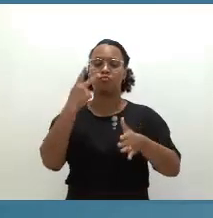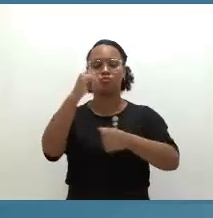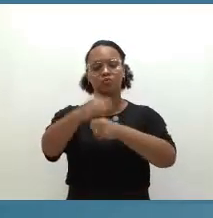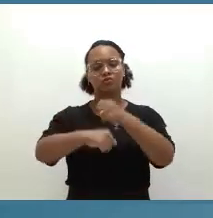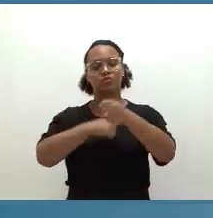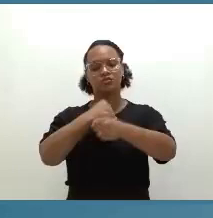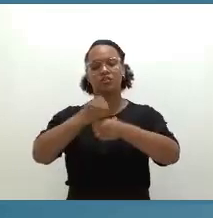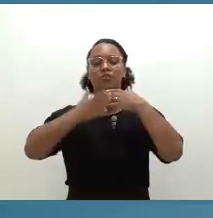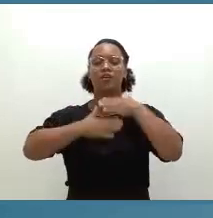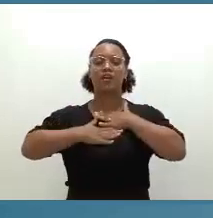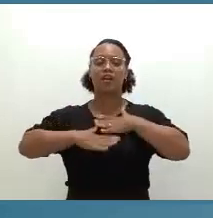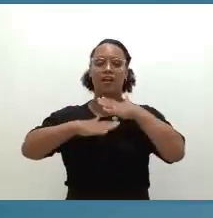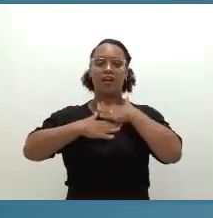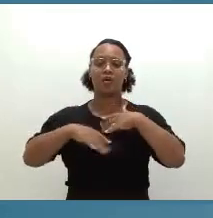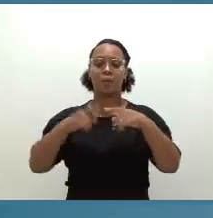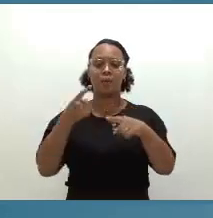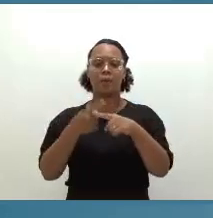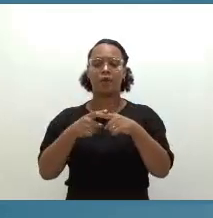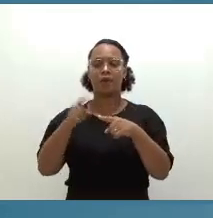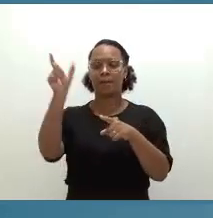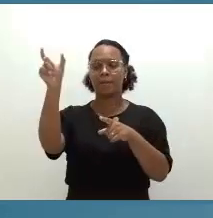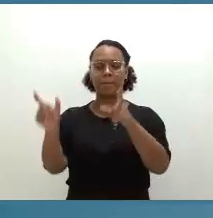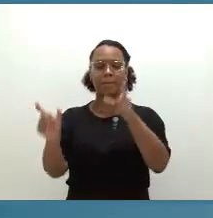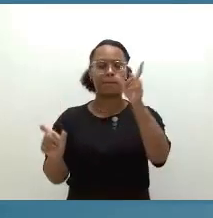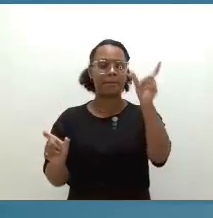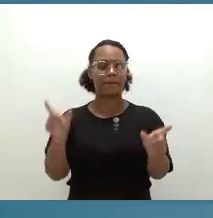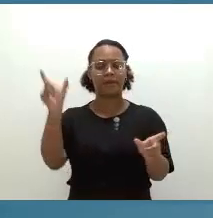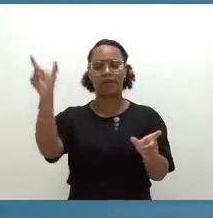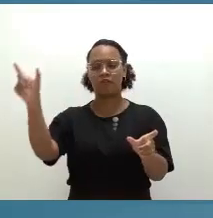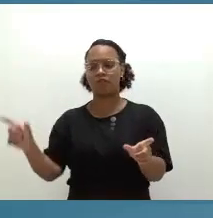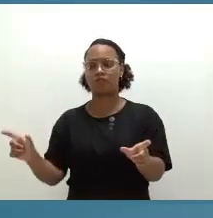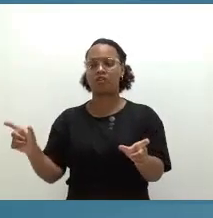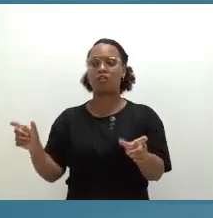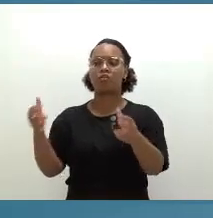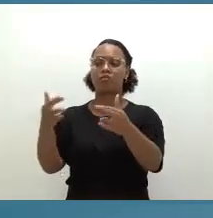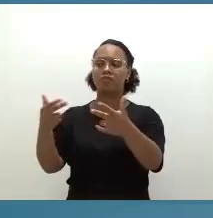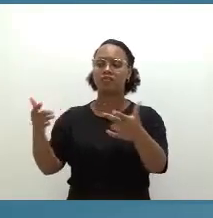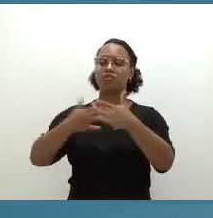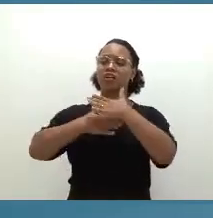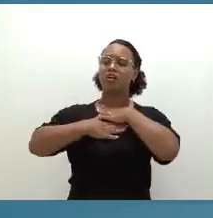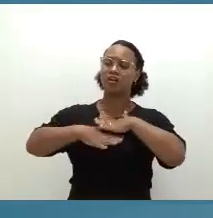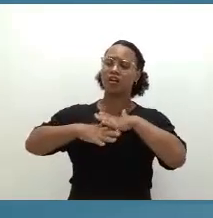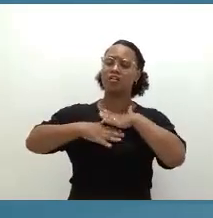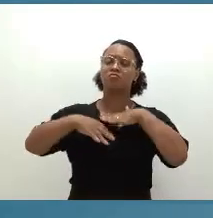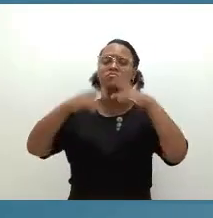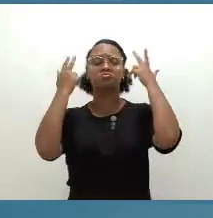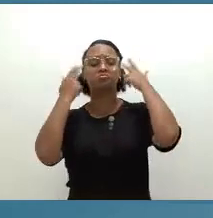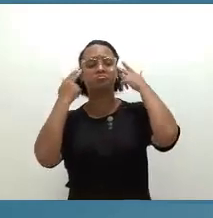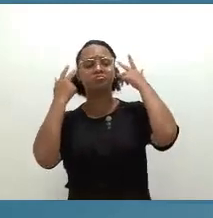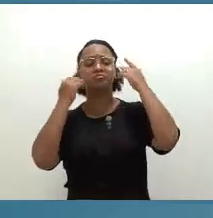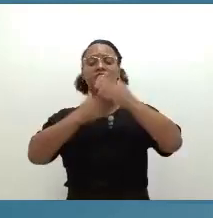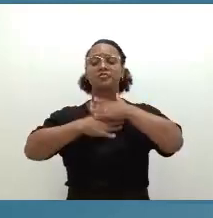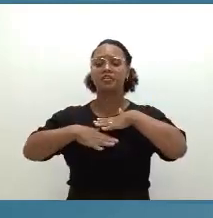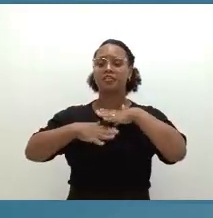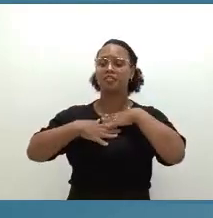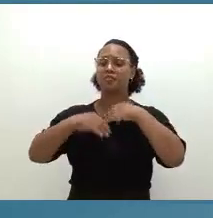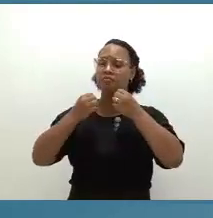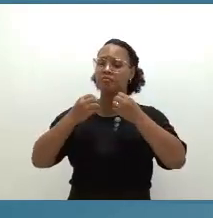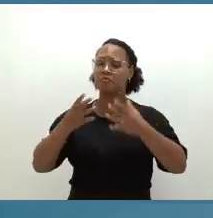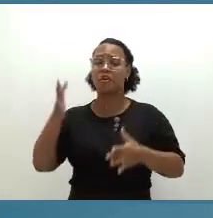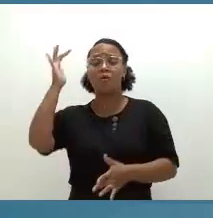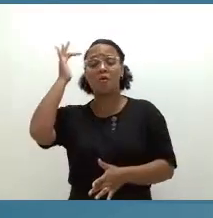tranquilidade, quando o povo pediu o vídeo. Todo mundo que é caos, tranquilo. Talvez o